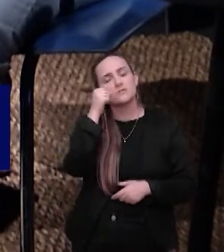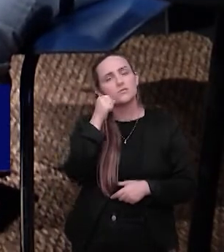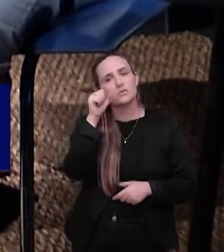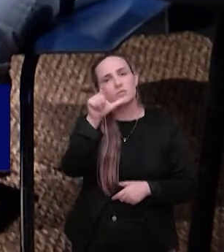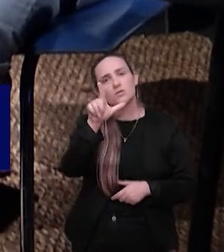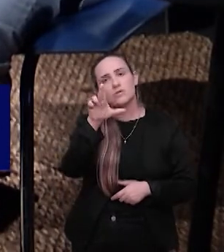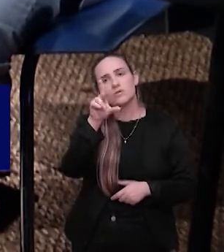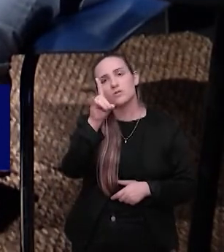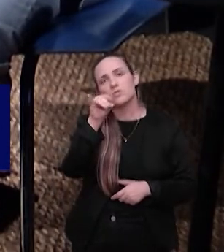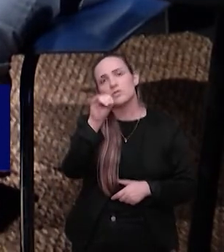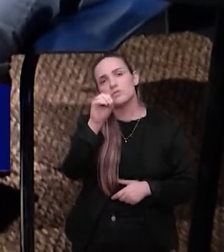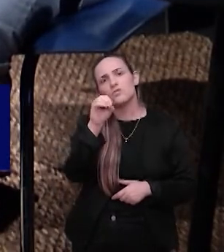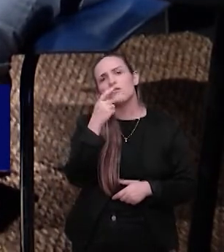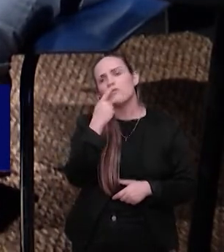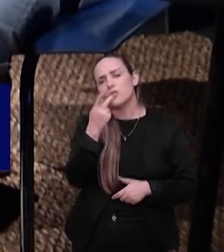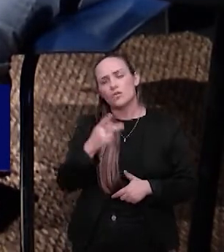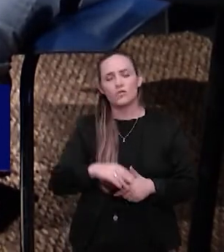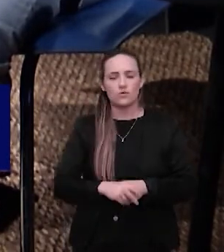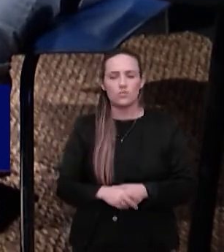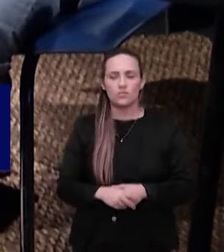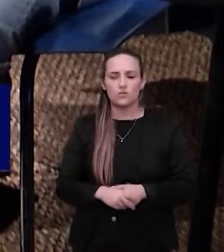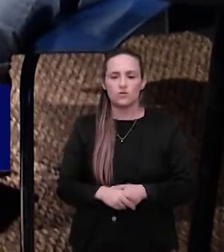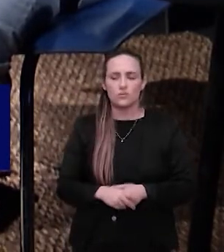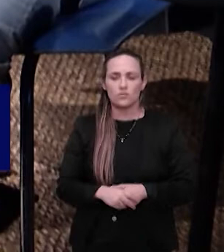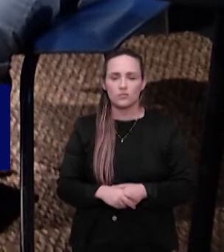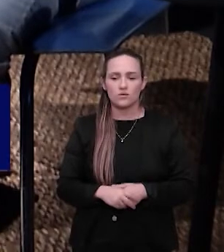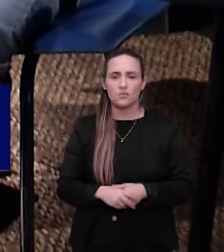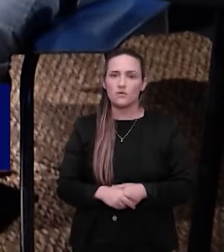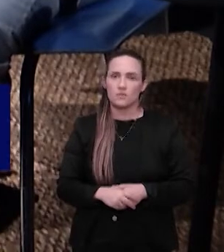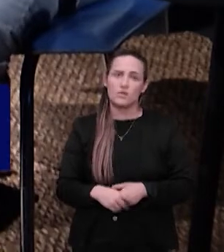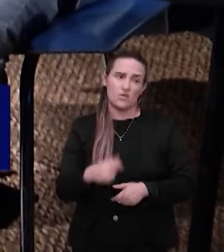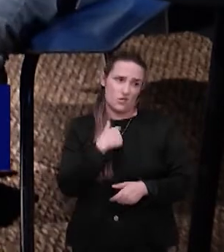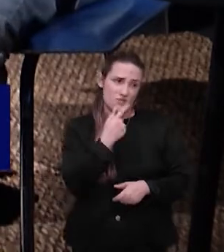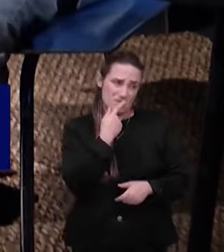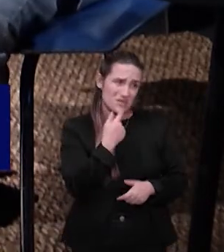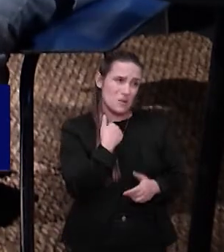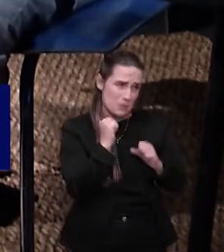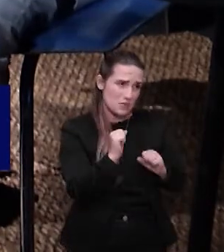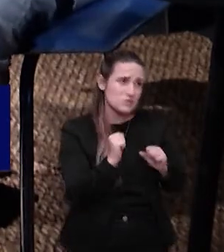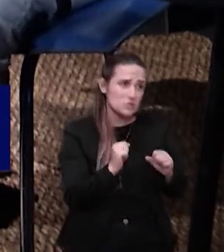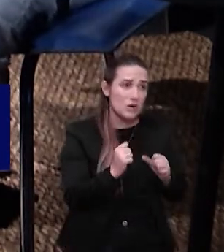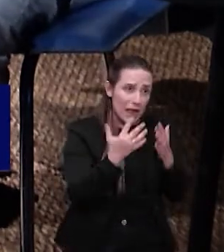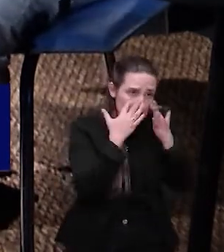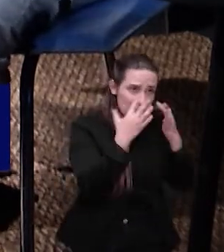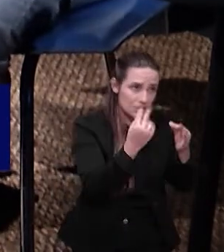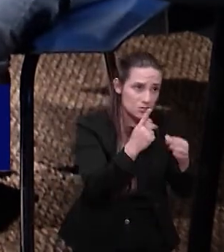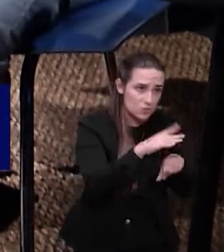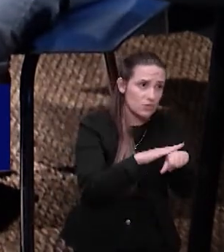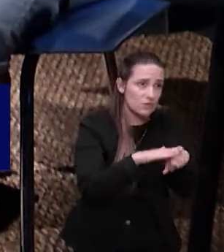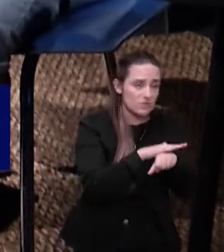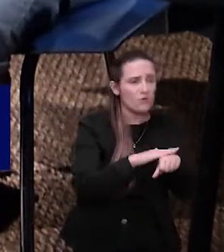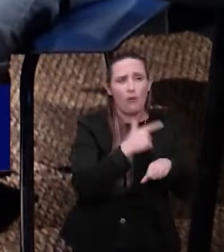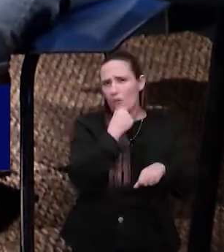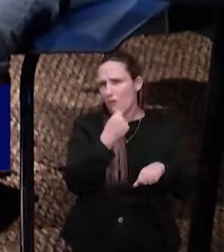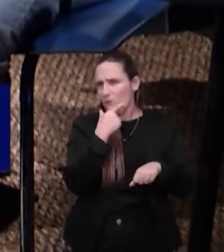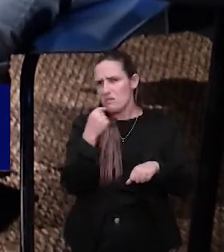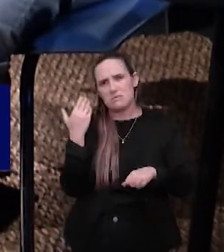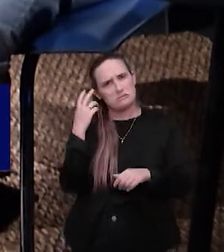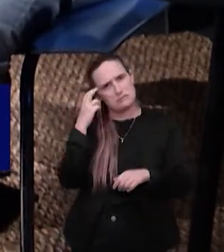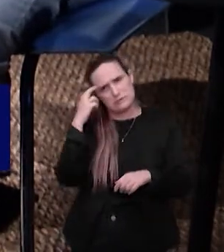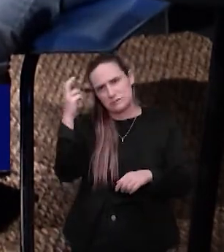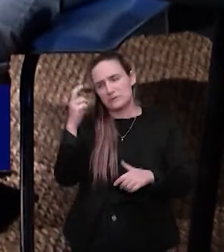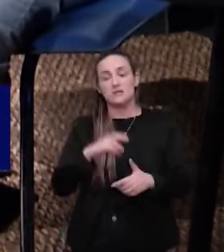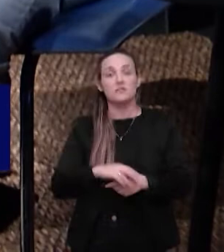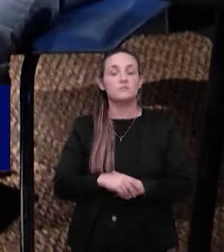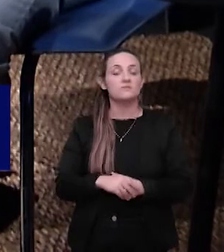ele dizendo para o outro interlocutor, e até uma hora eu estava ouvindo a conversa e pedi autorização para ouvir mesmo. Já estava ouvindo porque eu era um cientista, um biólogo,